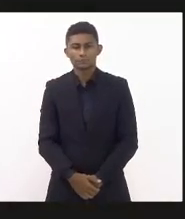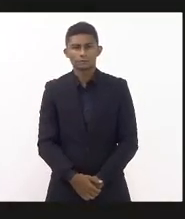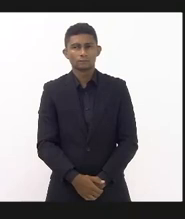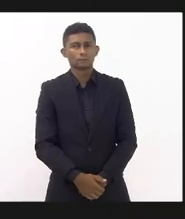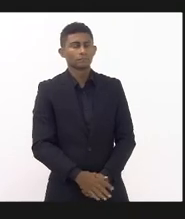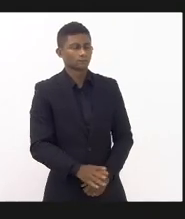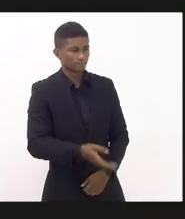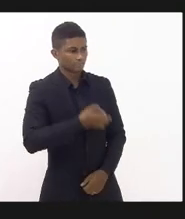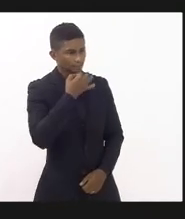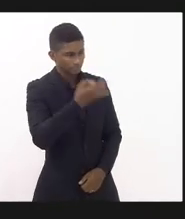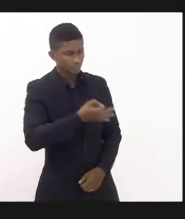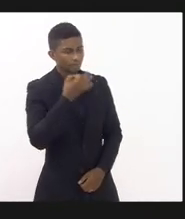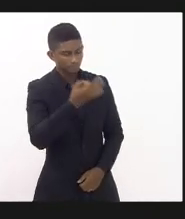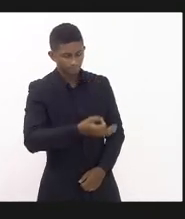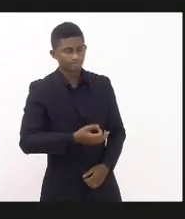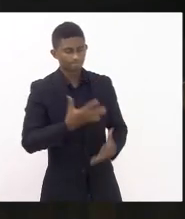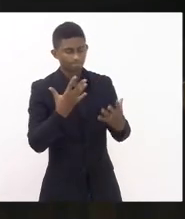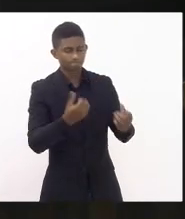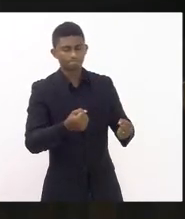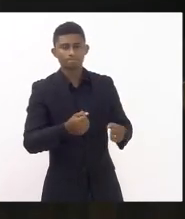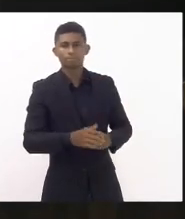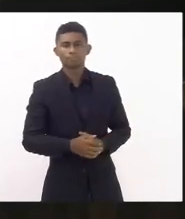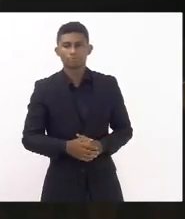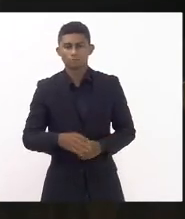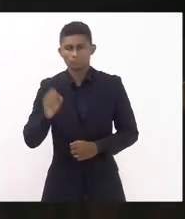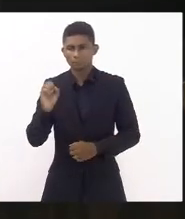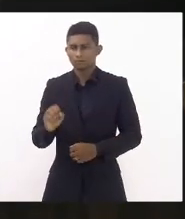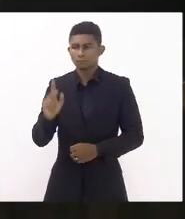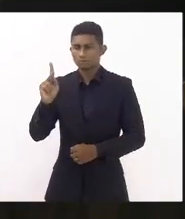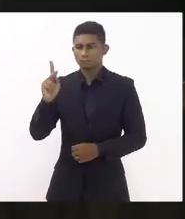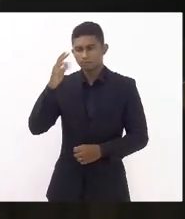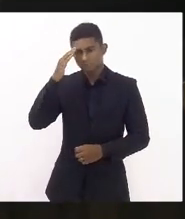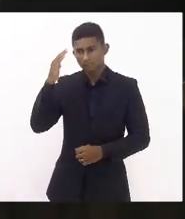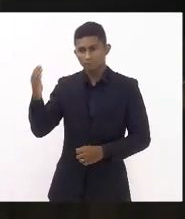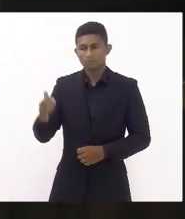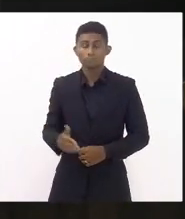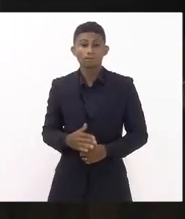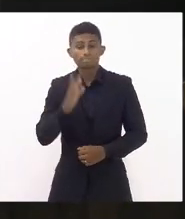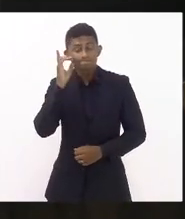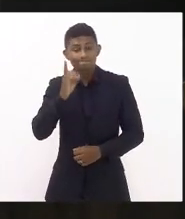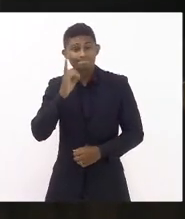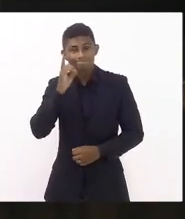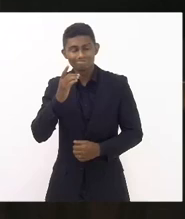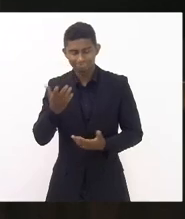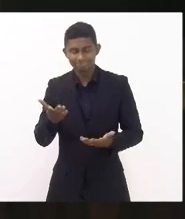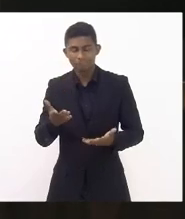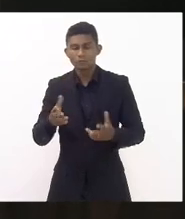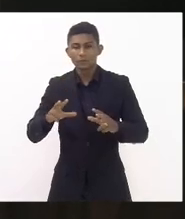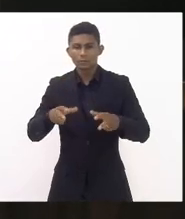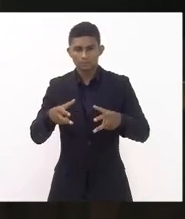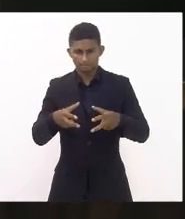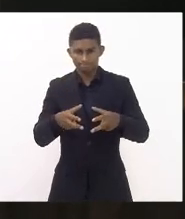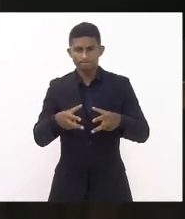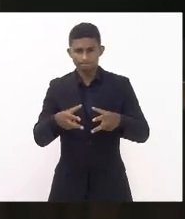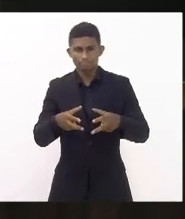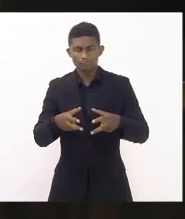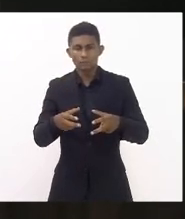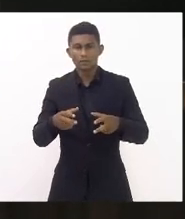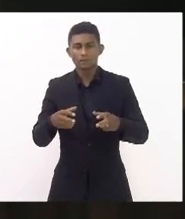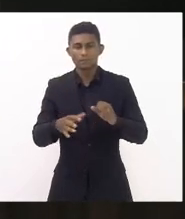Parecer favorável, presidente. Ok, favorável. Obrigado, deputado. Pela Comissão de Segurança Pública e Assuntos de Polícia,